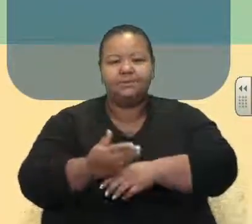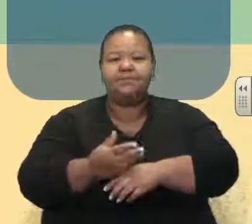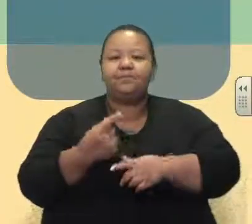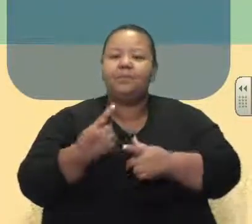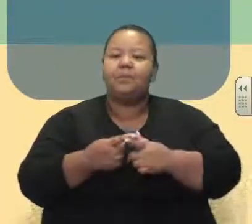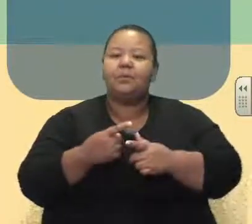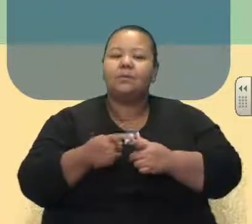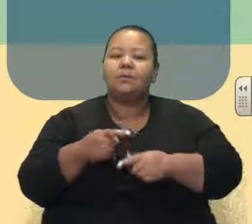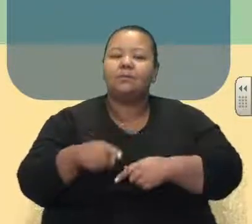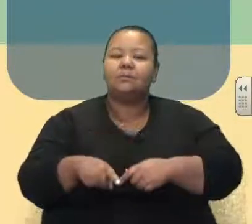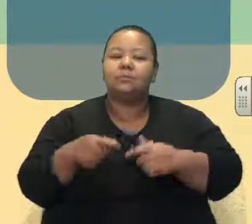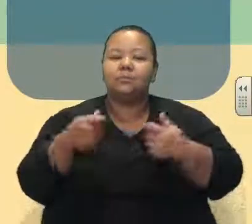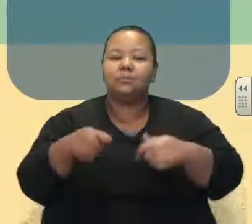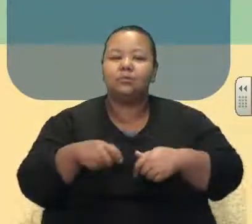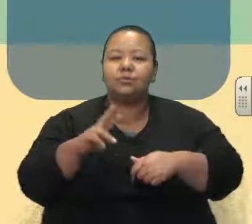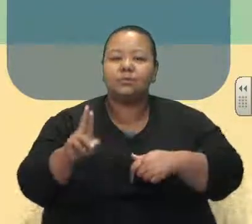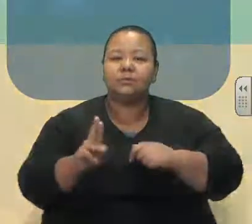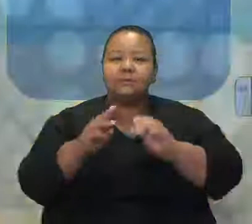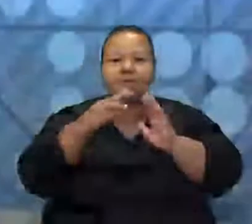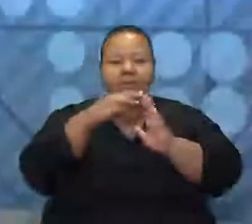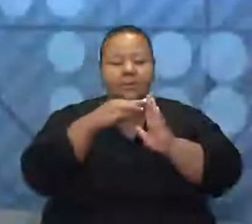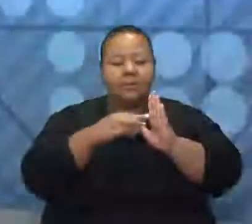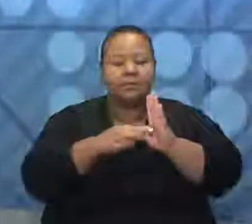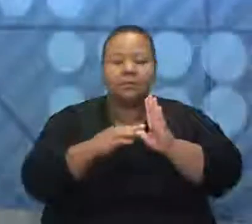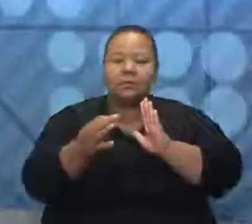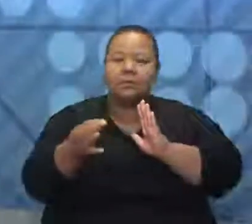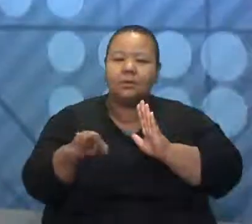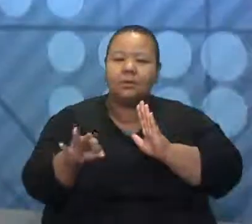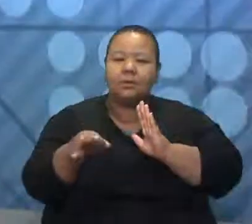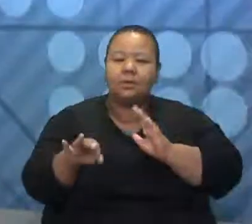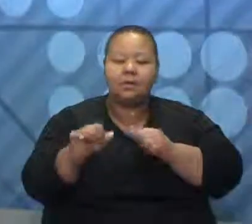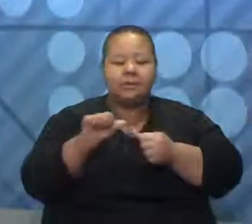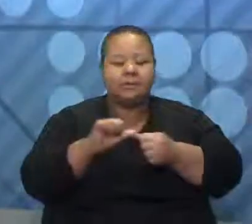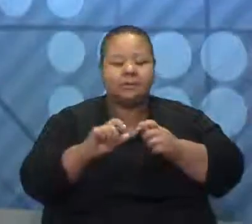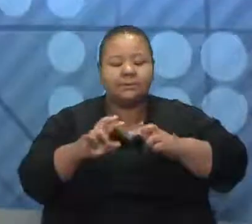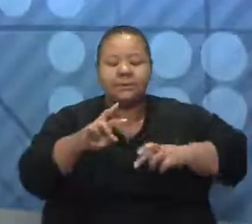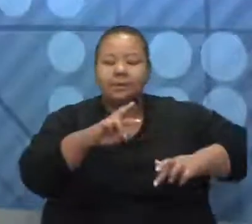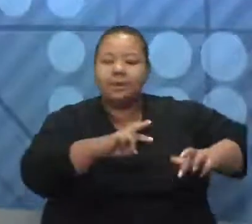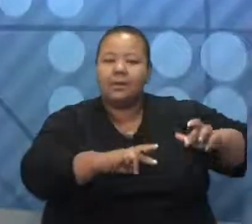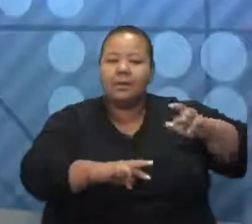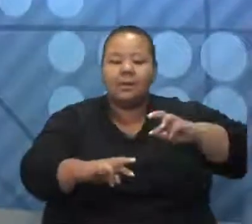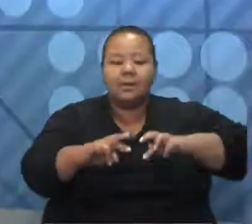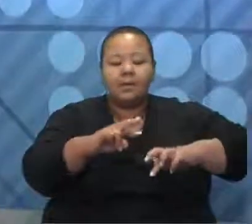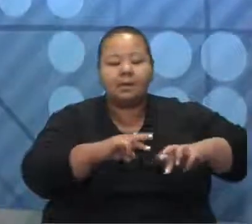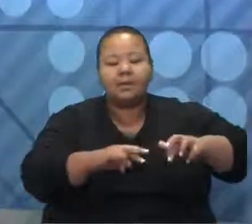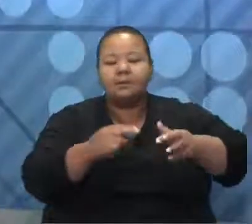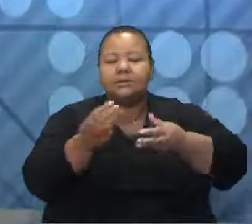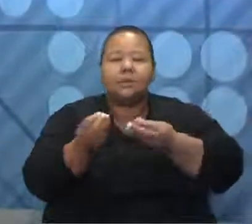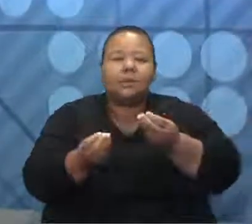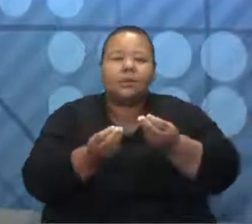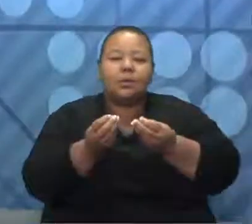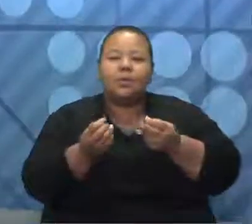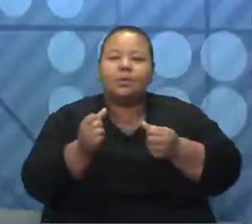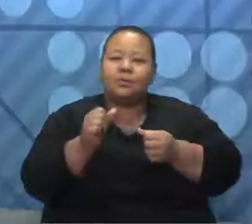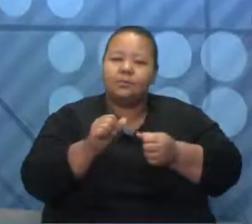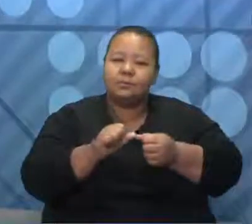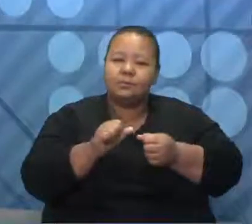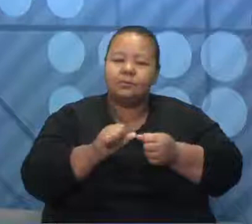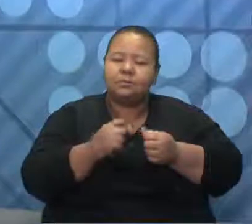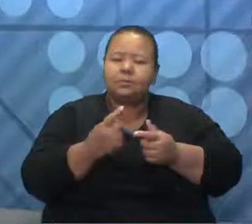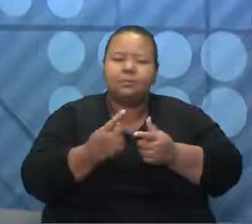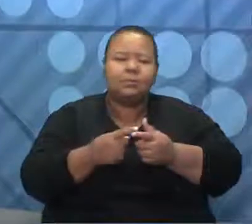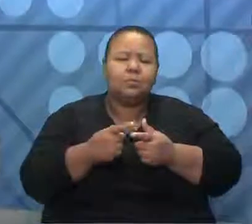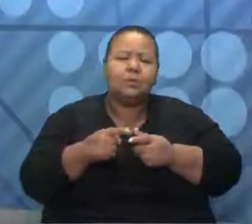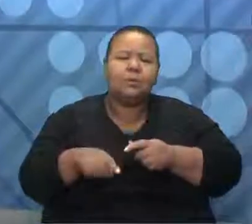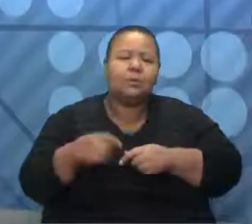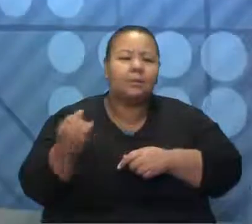que a gente tem que utilizar as metodologias adequadas para fazer essas análises? Como fazer essas análises? Qual a importância delas?